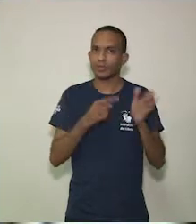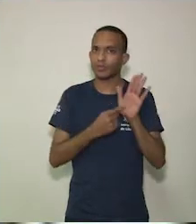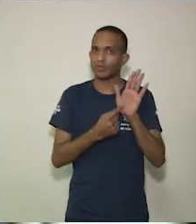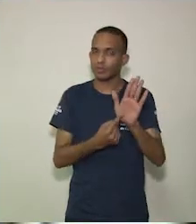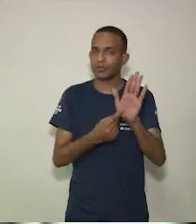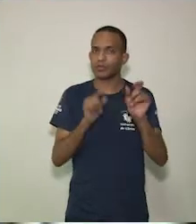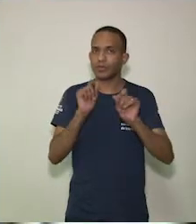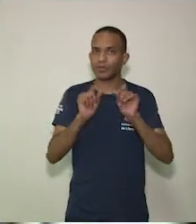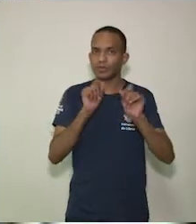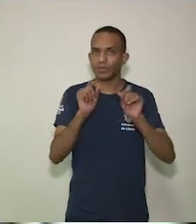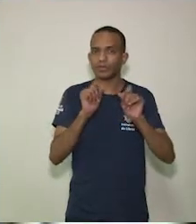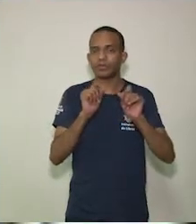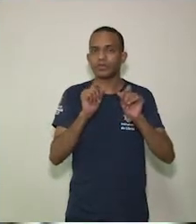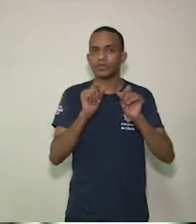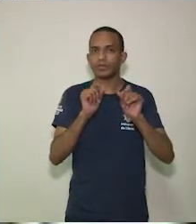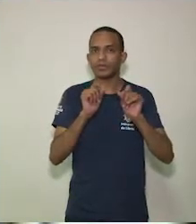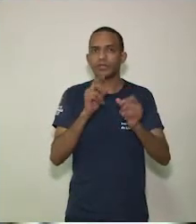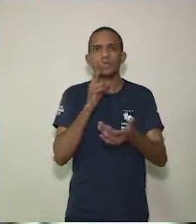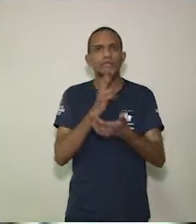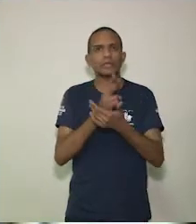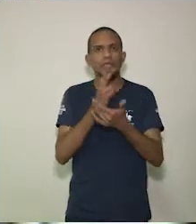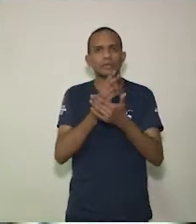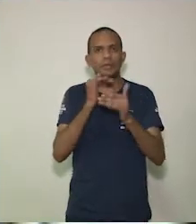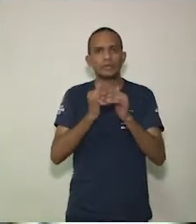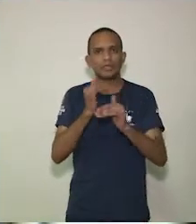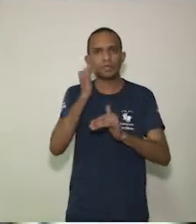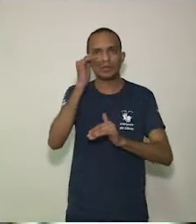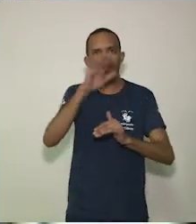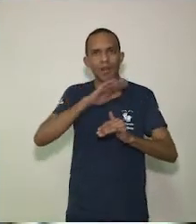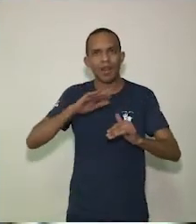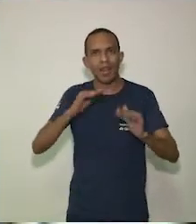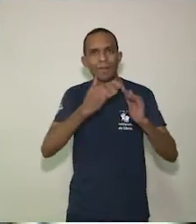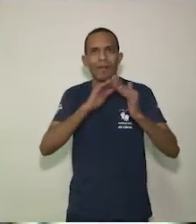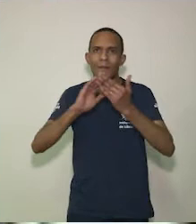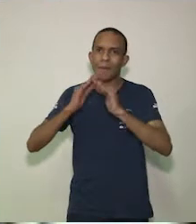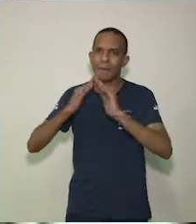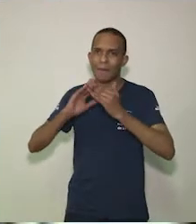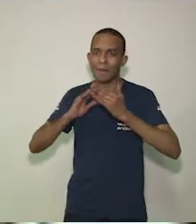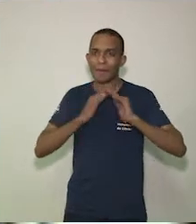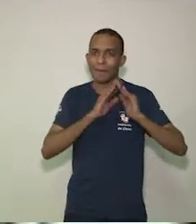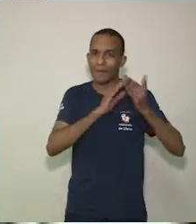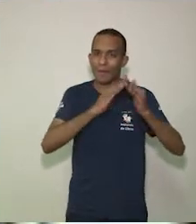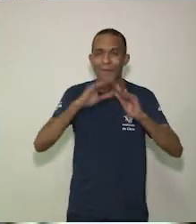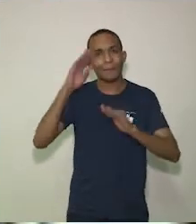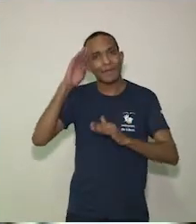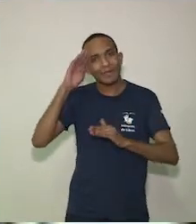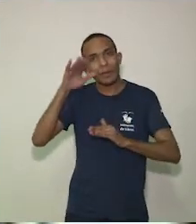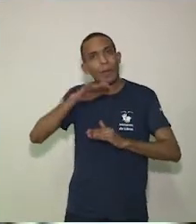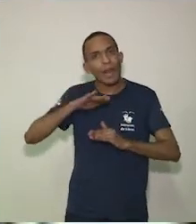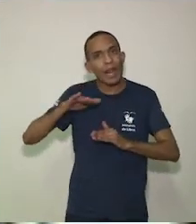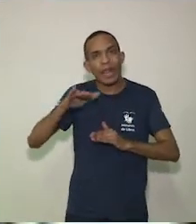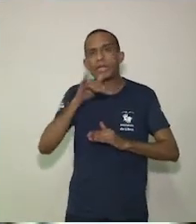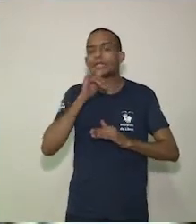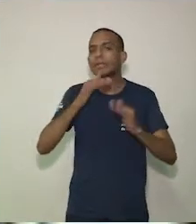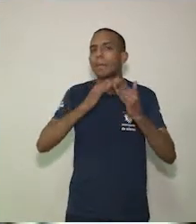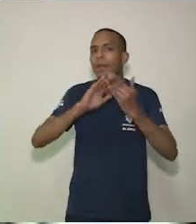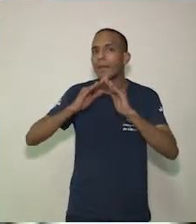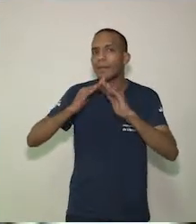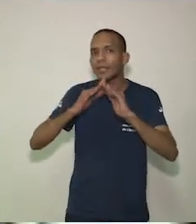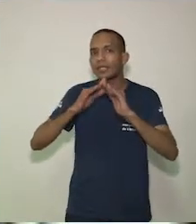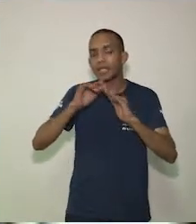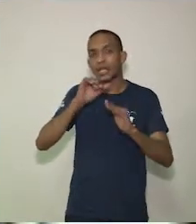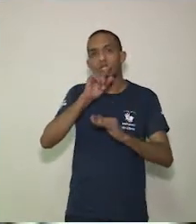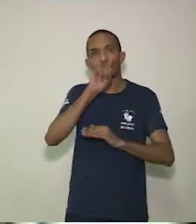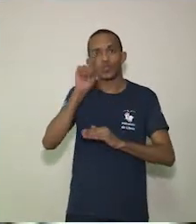mostrando que a prevalência sempre maior nas periferias, em especial aqui as periferias da